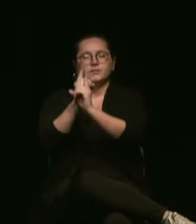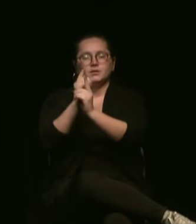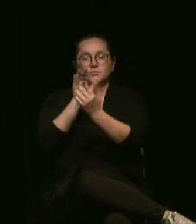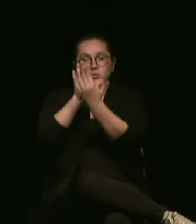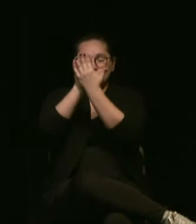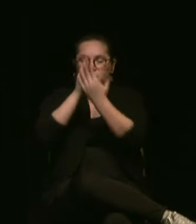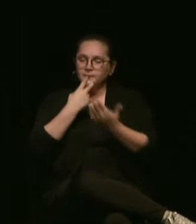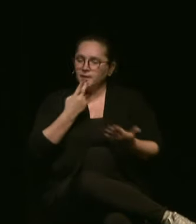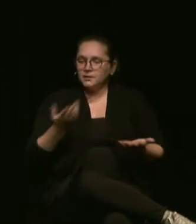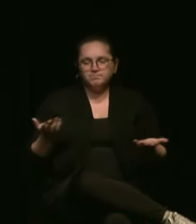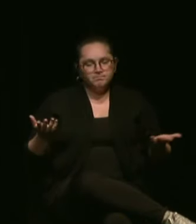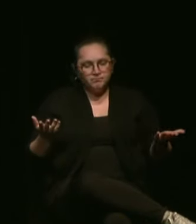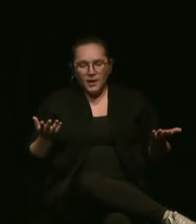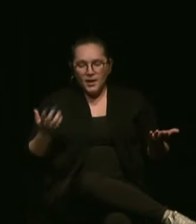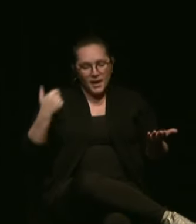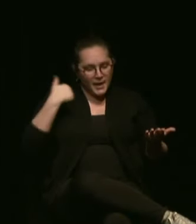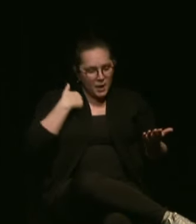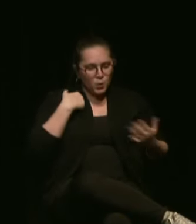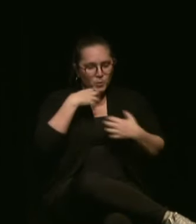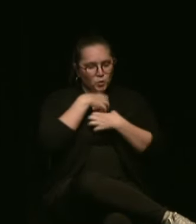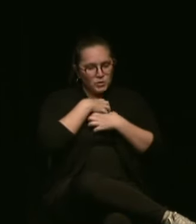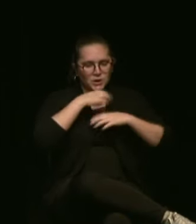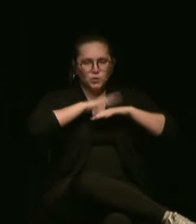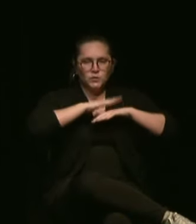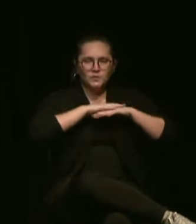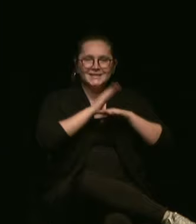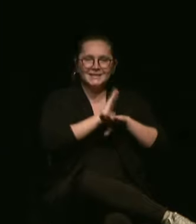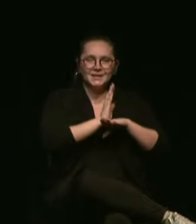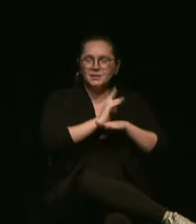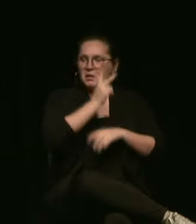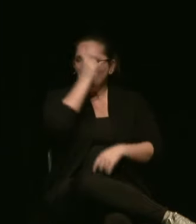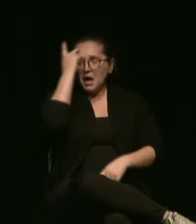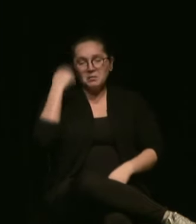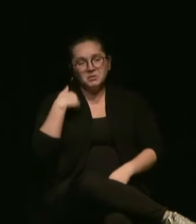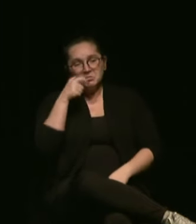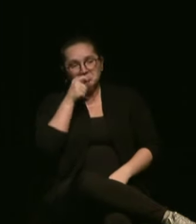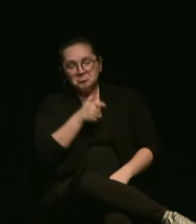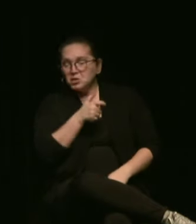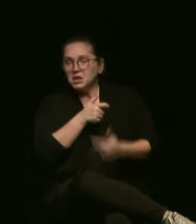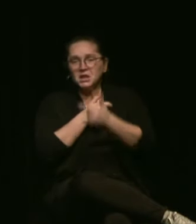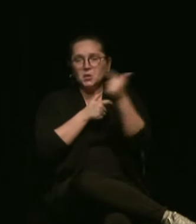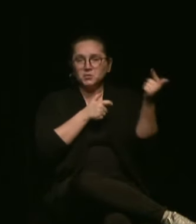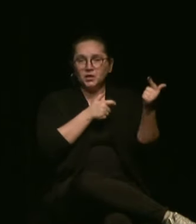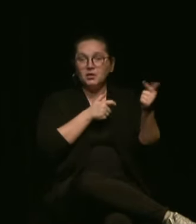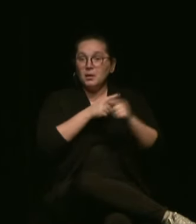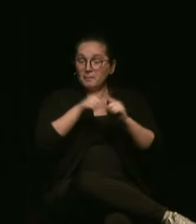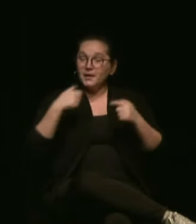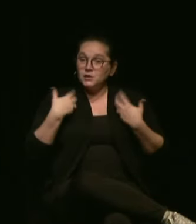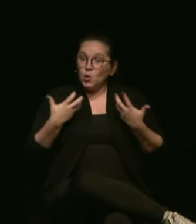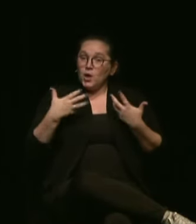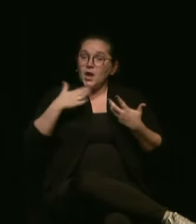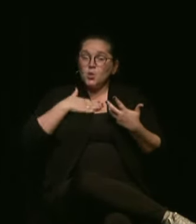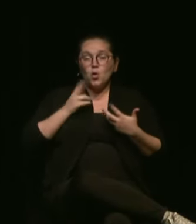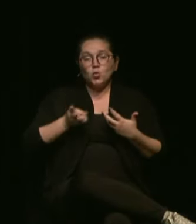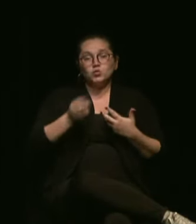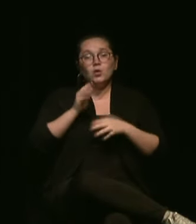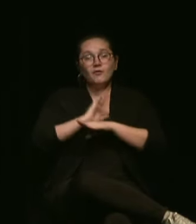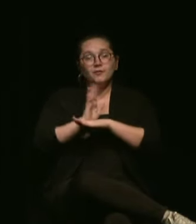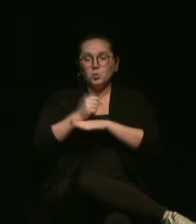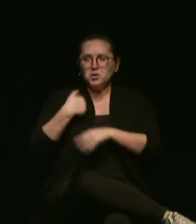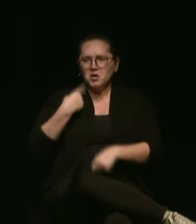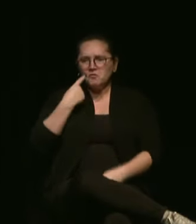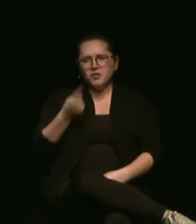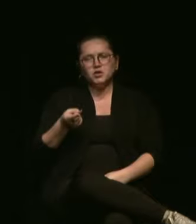mais se interessa por aquilo que eu tenho a dizer, então eu quero fazer um filme que só eu quero assistir, porque eu sequer sei se é cinema.